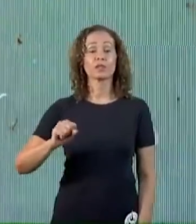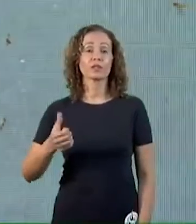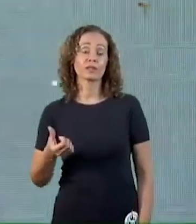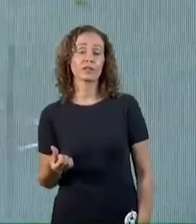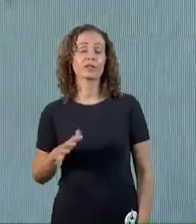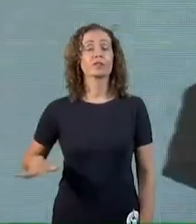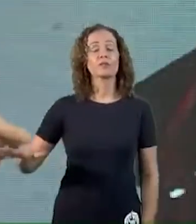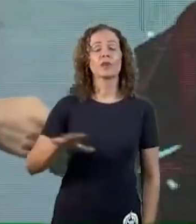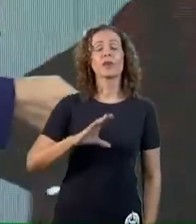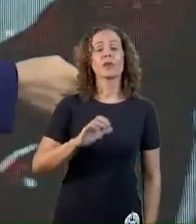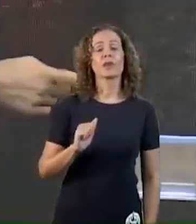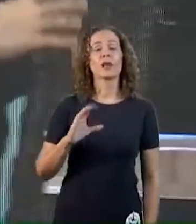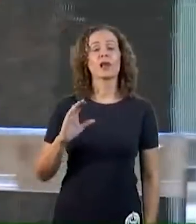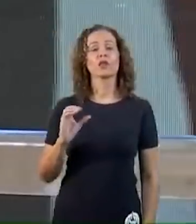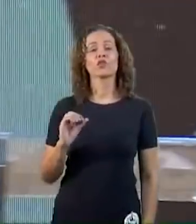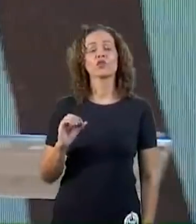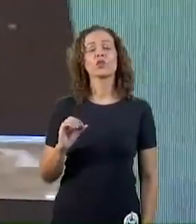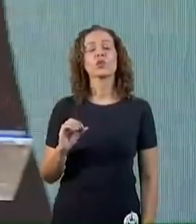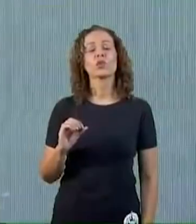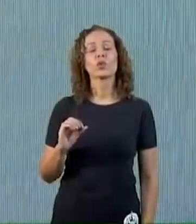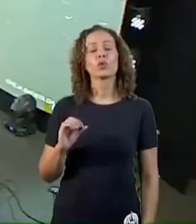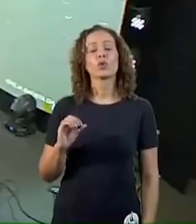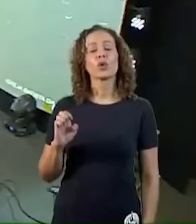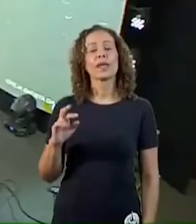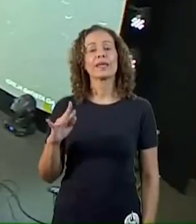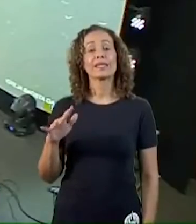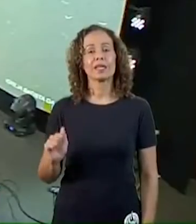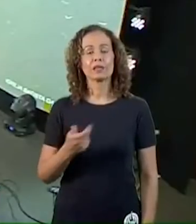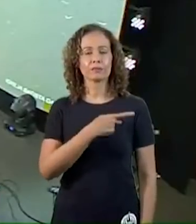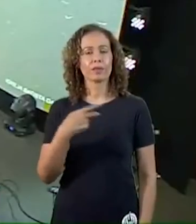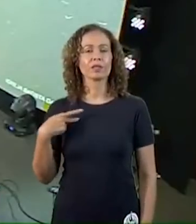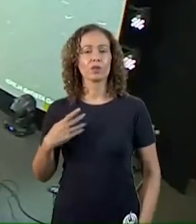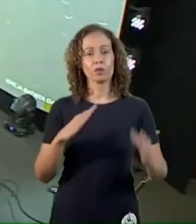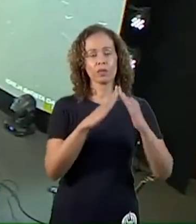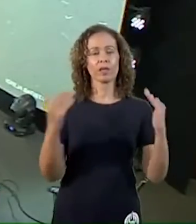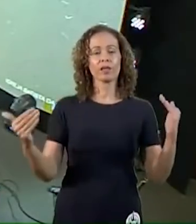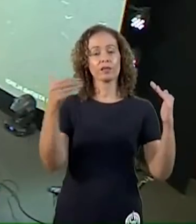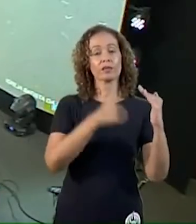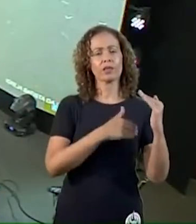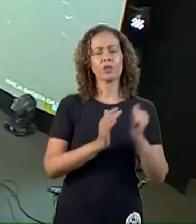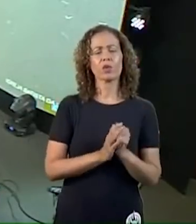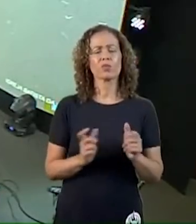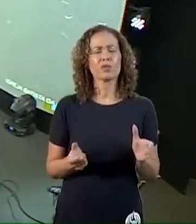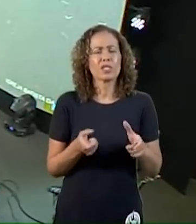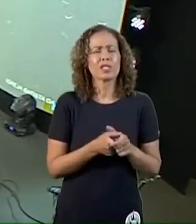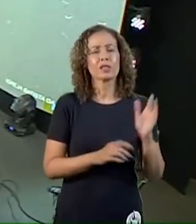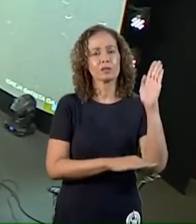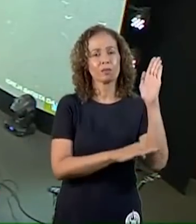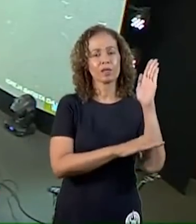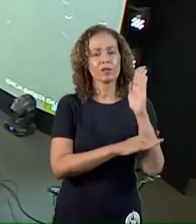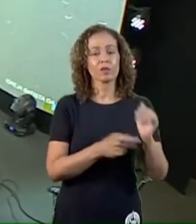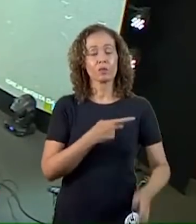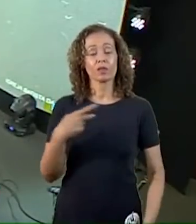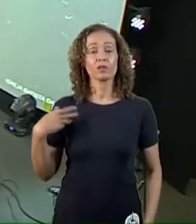Cachoeirinha. Eu vi meu pastor entrar na minha casa, um apartamento simples, pequenininho que a gente morava, 70 metros quadrados. Entra um pastor, eu falei: pronto,